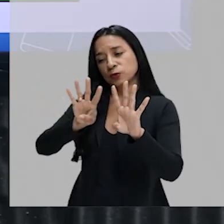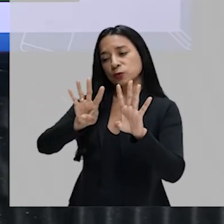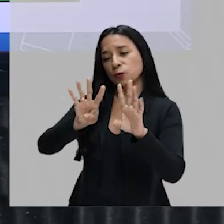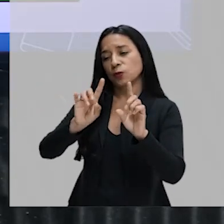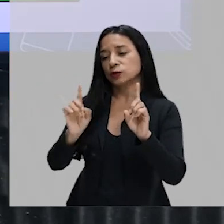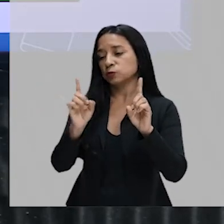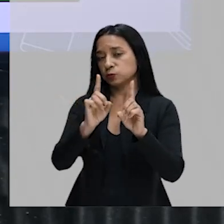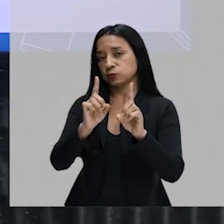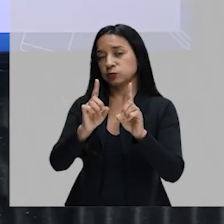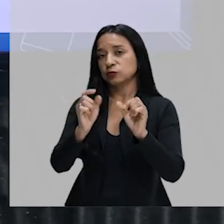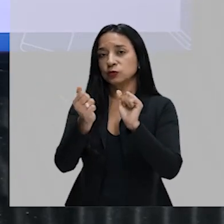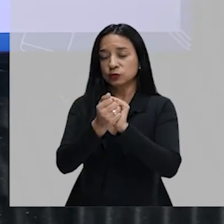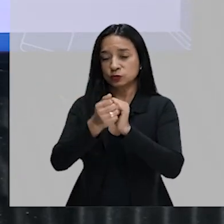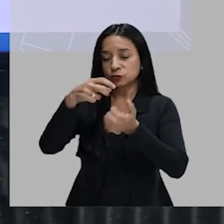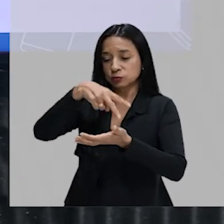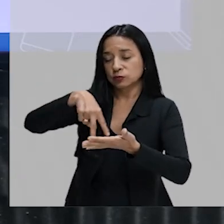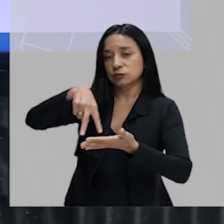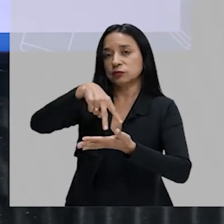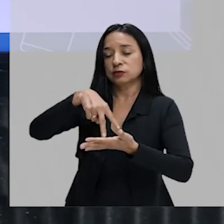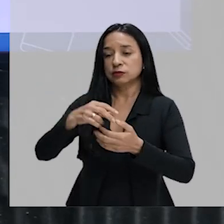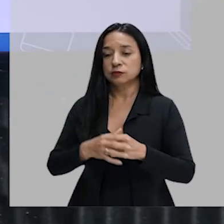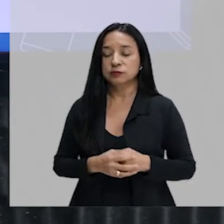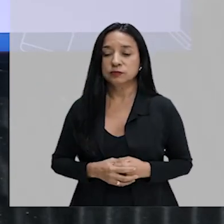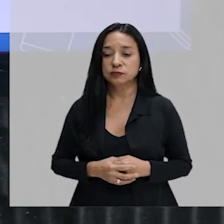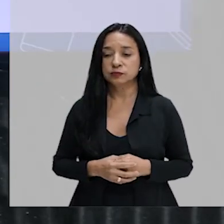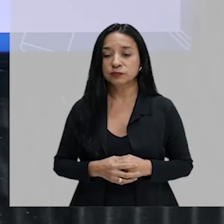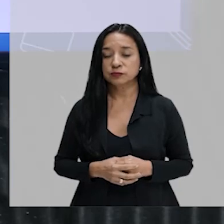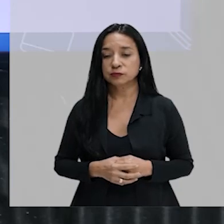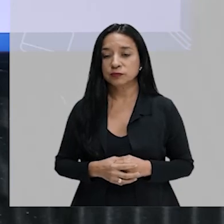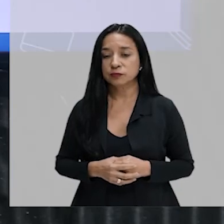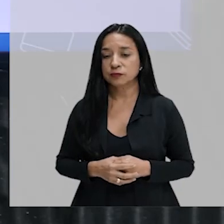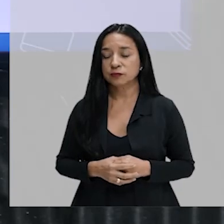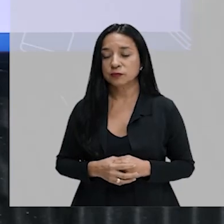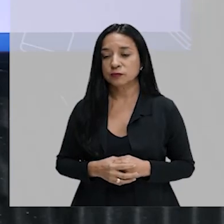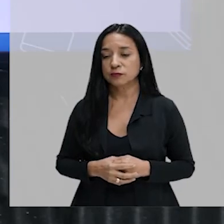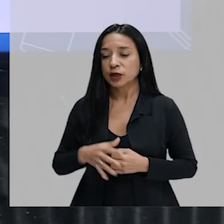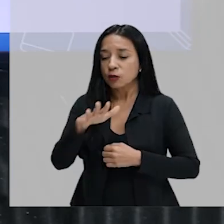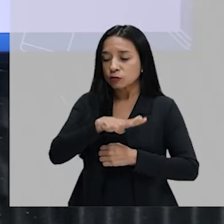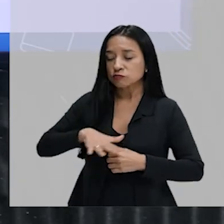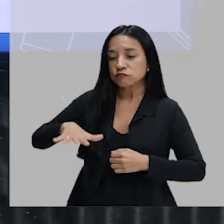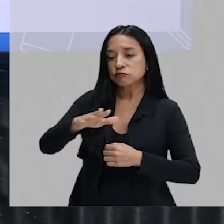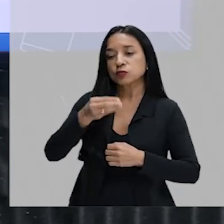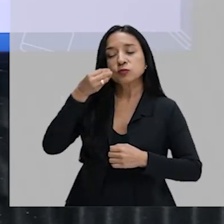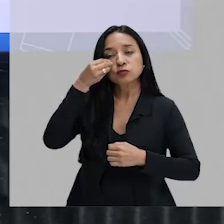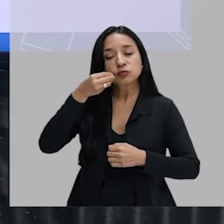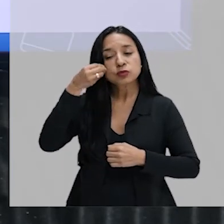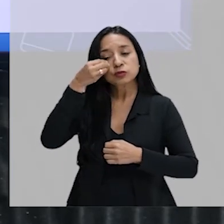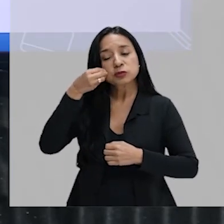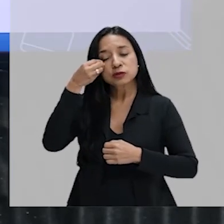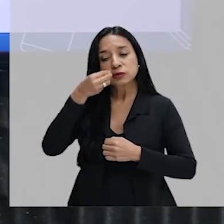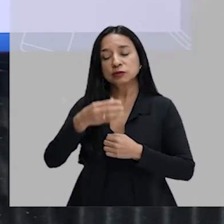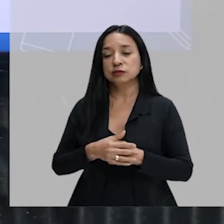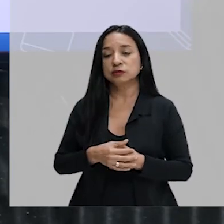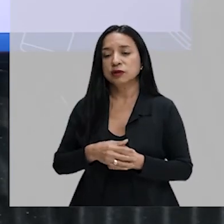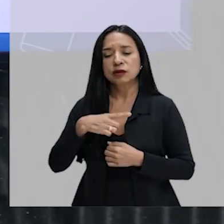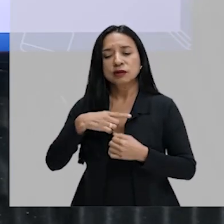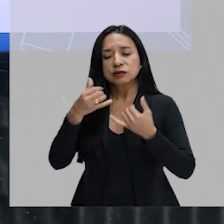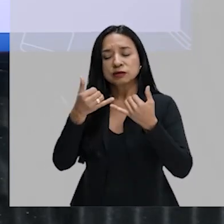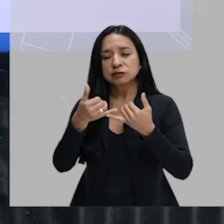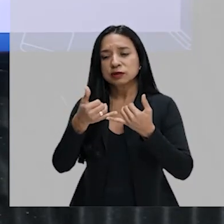quanto à origem e quanto à finalidade. E uma das classificações quanto à finalidade